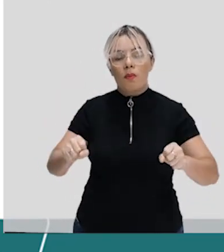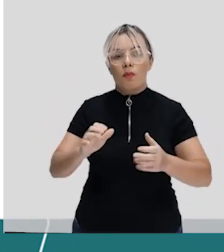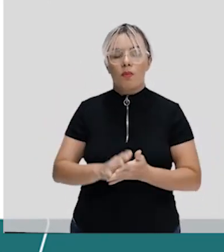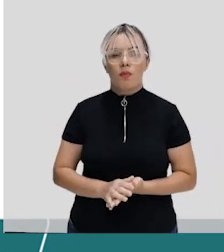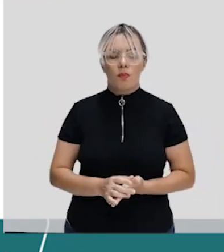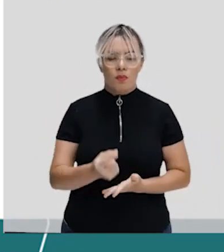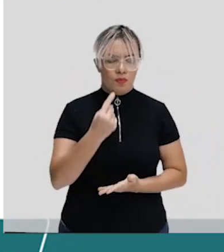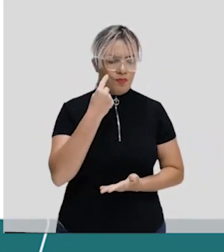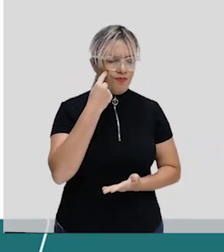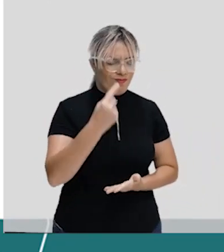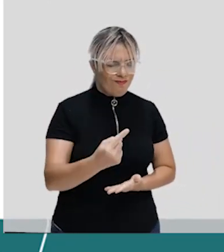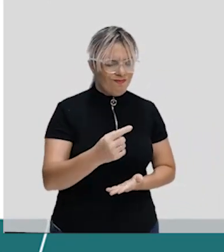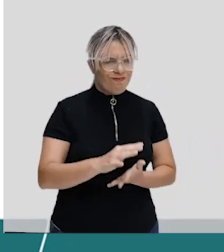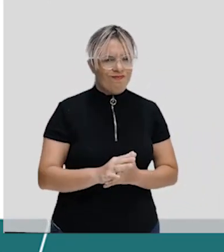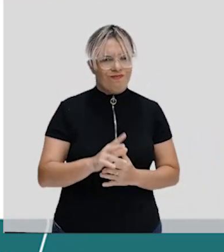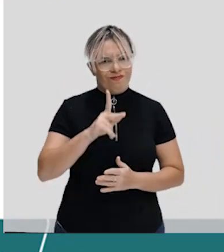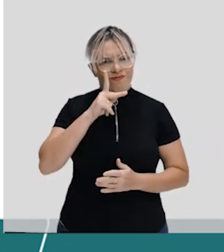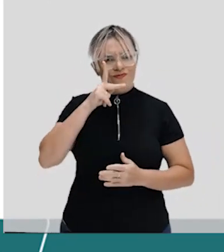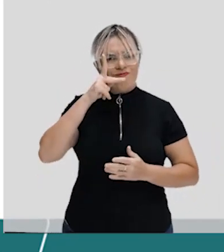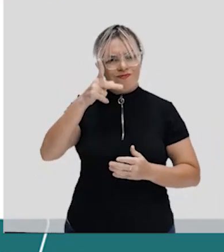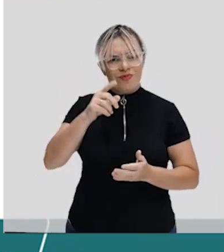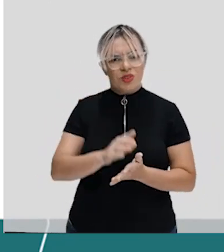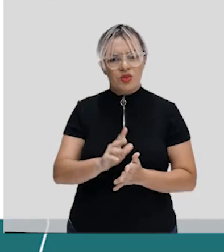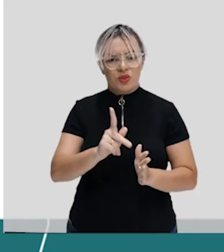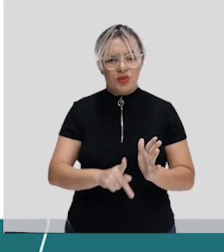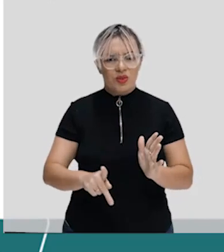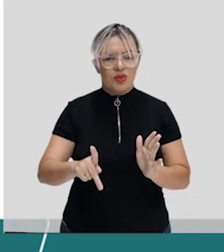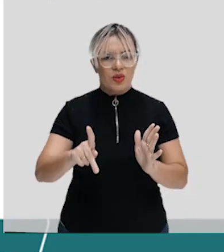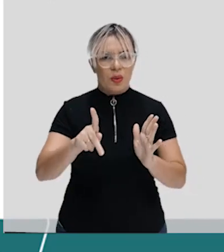a forte presença da iniciativa privada